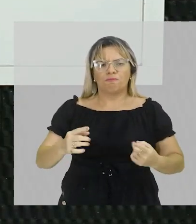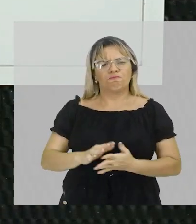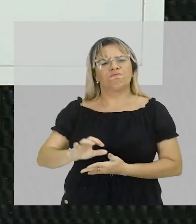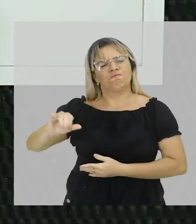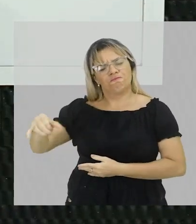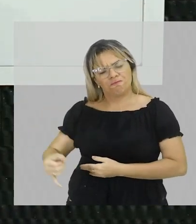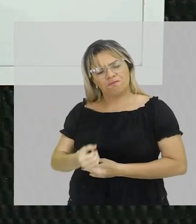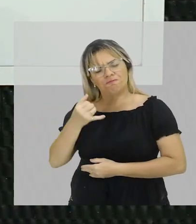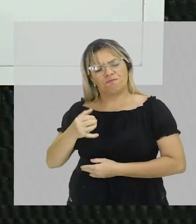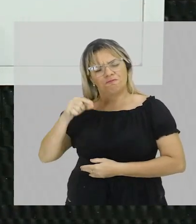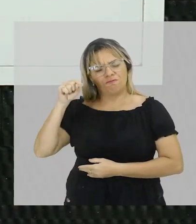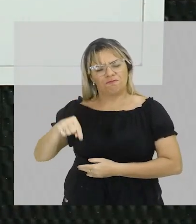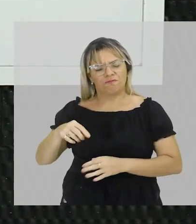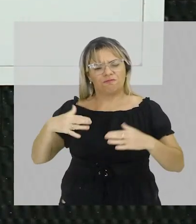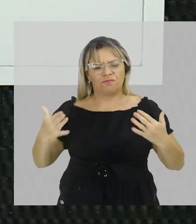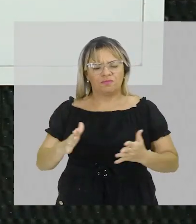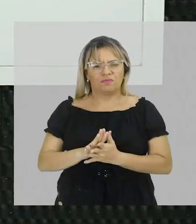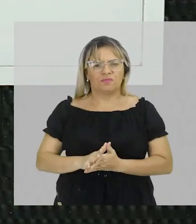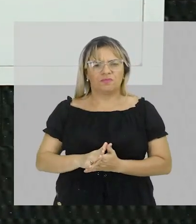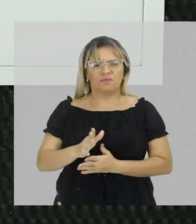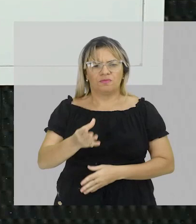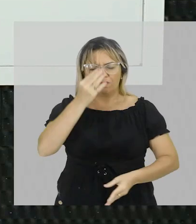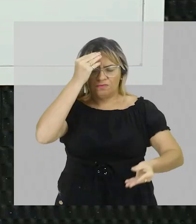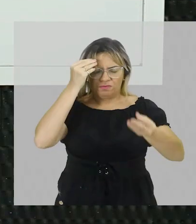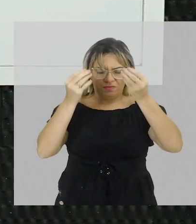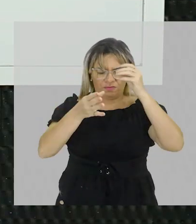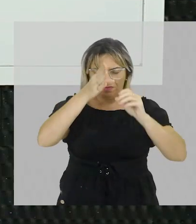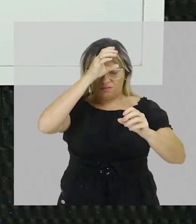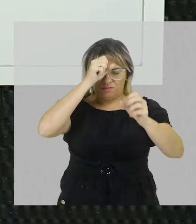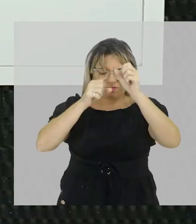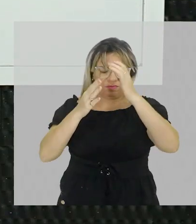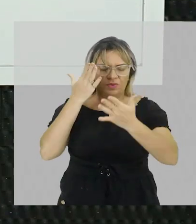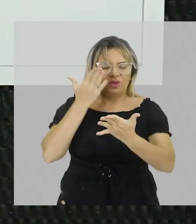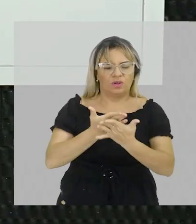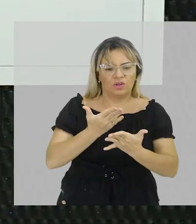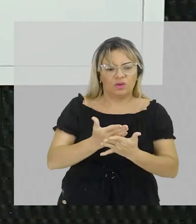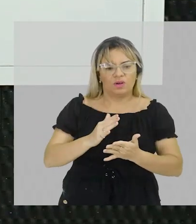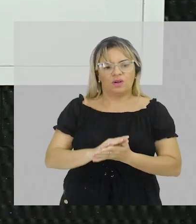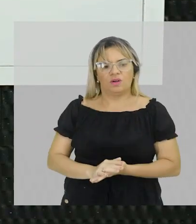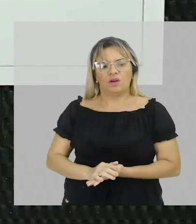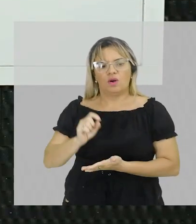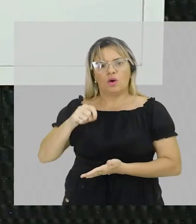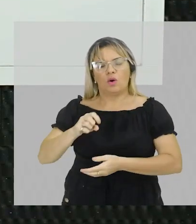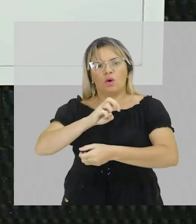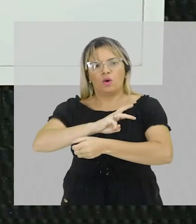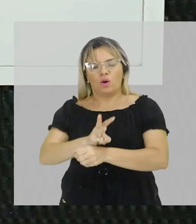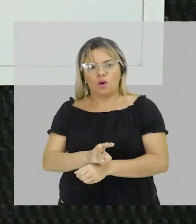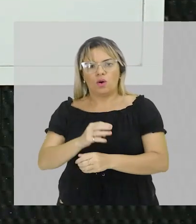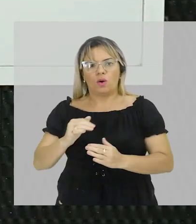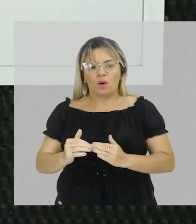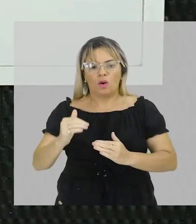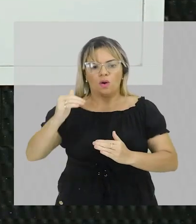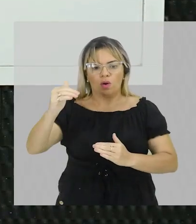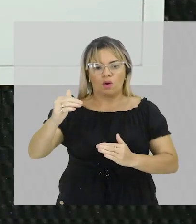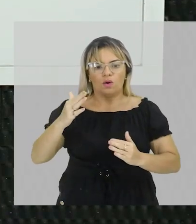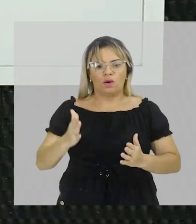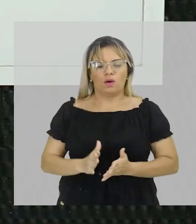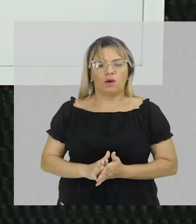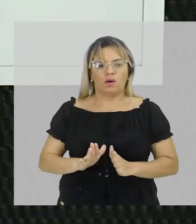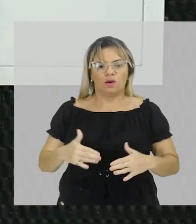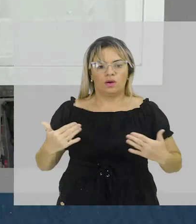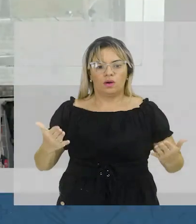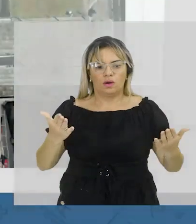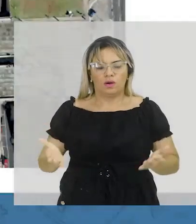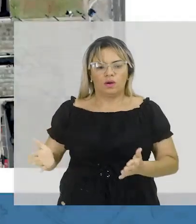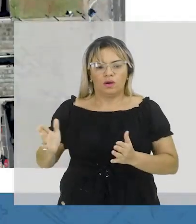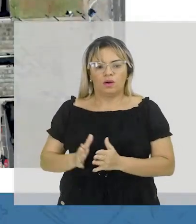pra gente reforçar nossos estudos, tá? Questãozinho da UEMA, uma questão boa, questão nível alto, galera. A